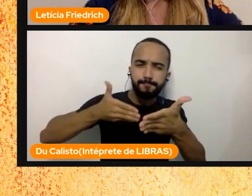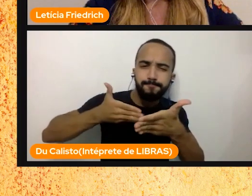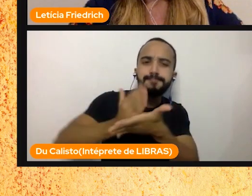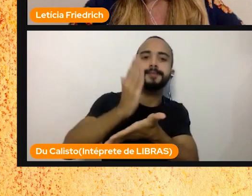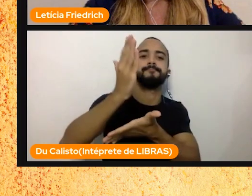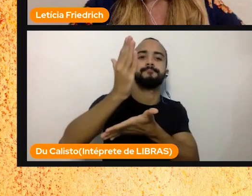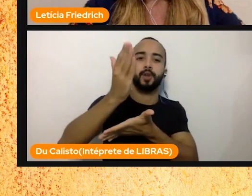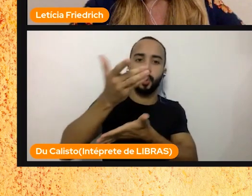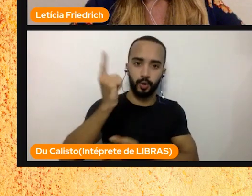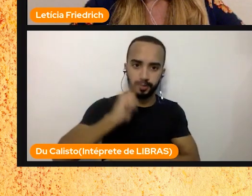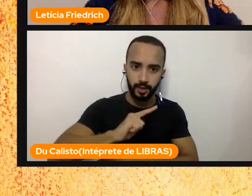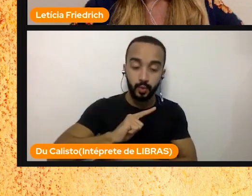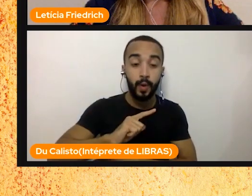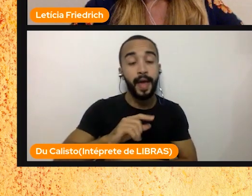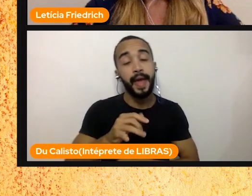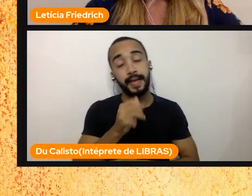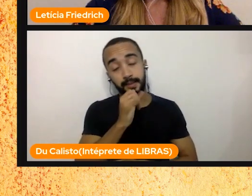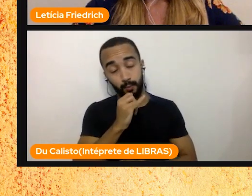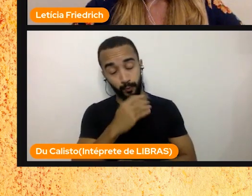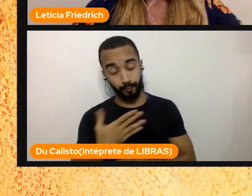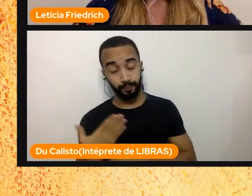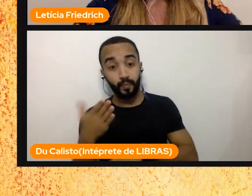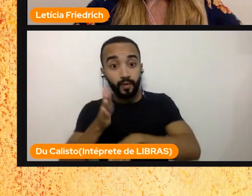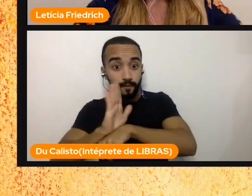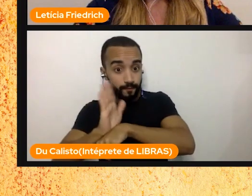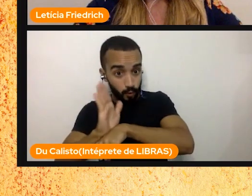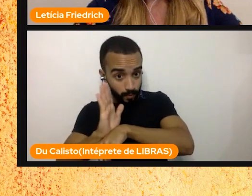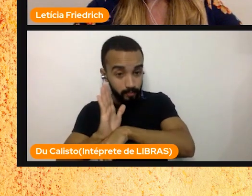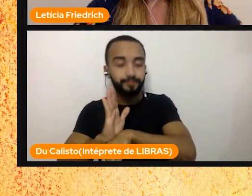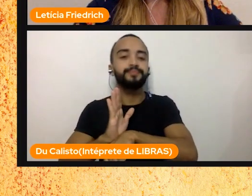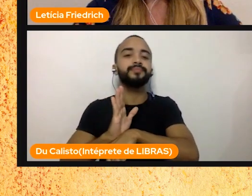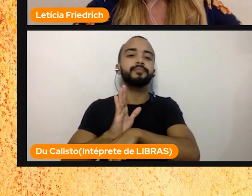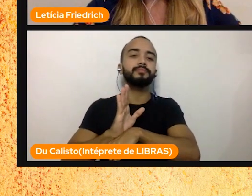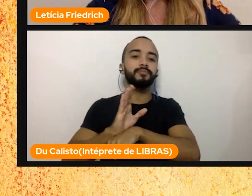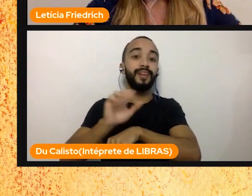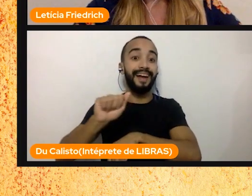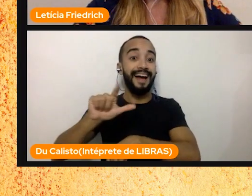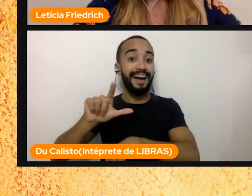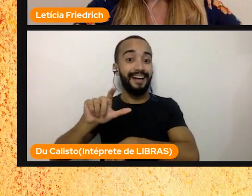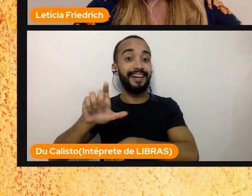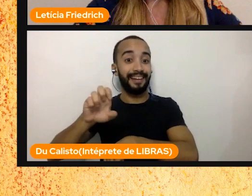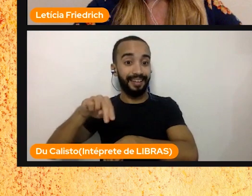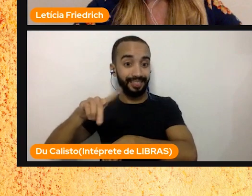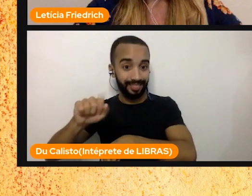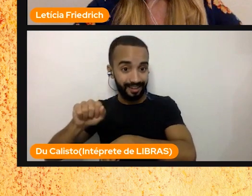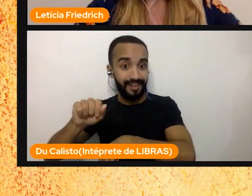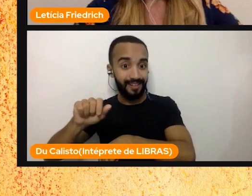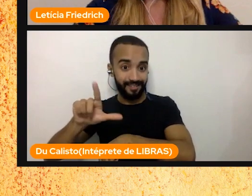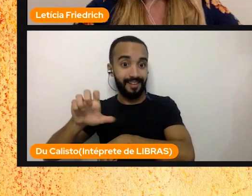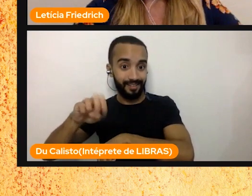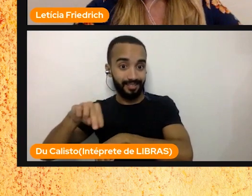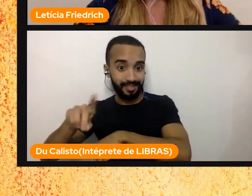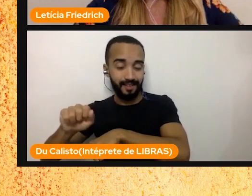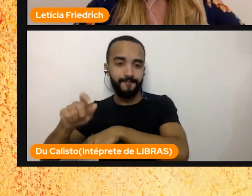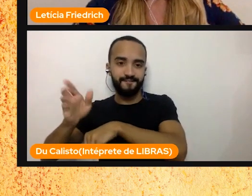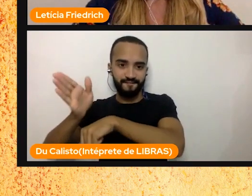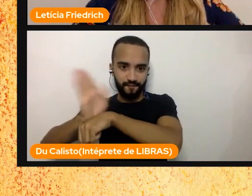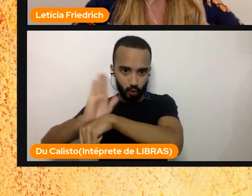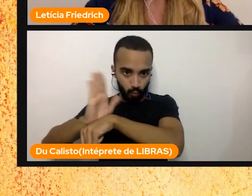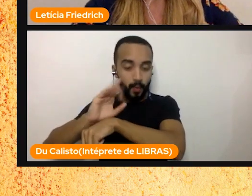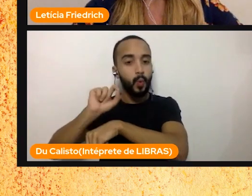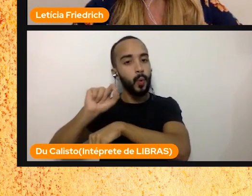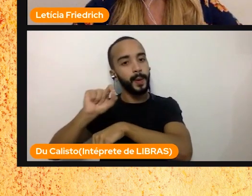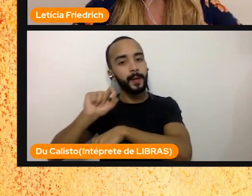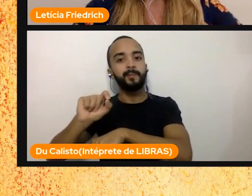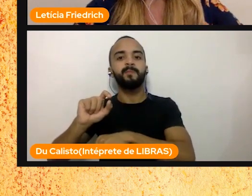No caso de Além da Lenda, Júlio, a gente já estava com o filme praticamente pronto, assim, a gente não teve um impacto muito grande na produção, né? O